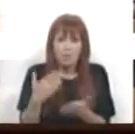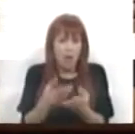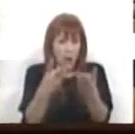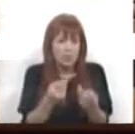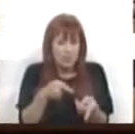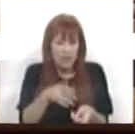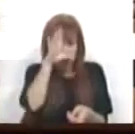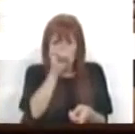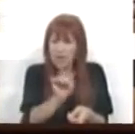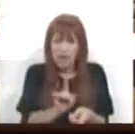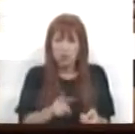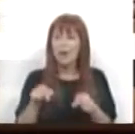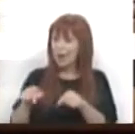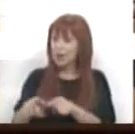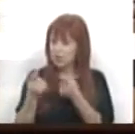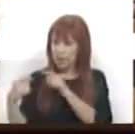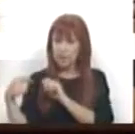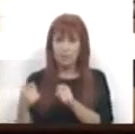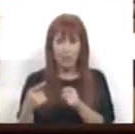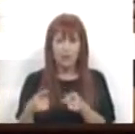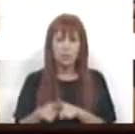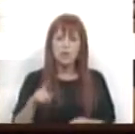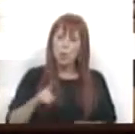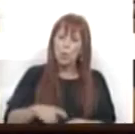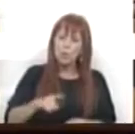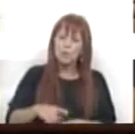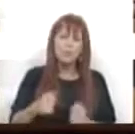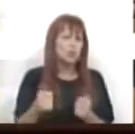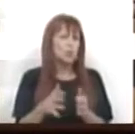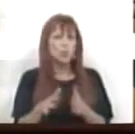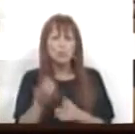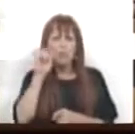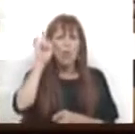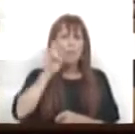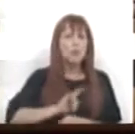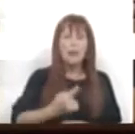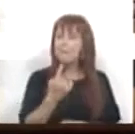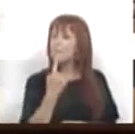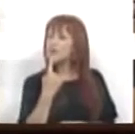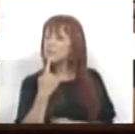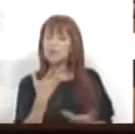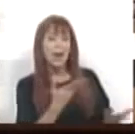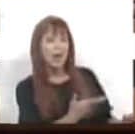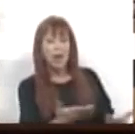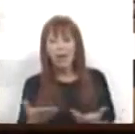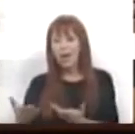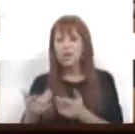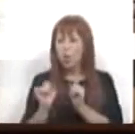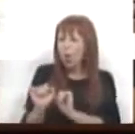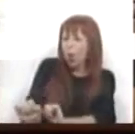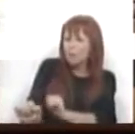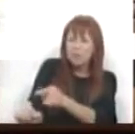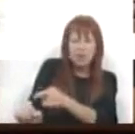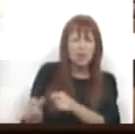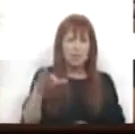este Orçamento de Estado. Este, de facto, é o momento em que todas e todos percebemos que esta